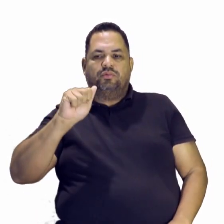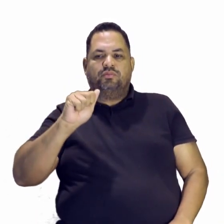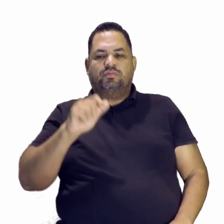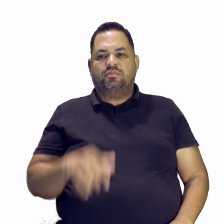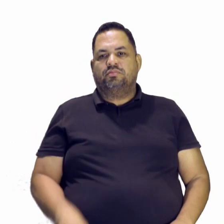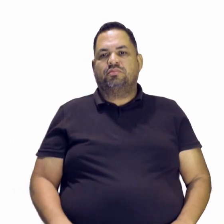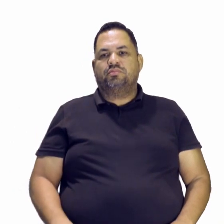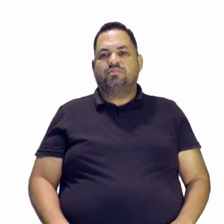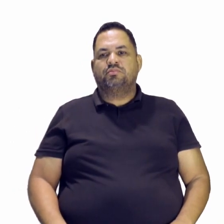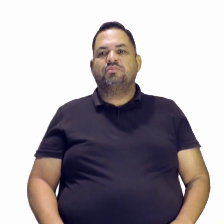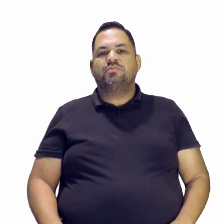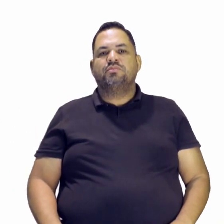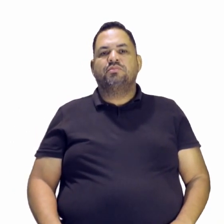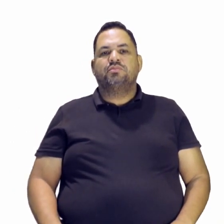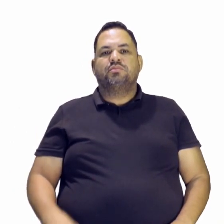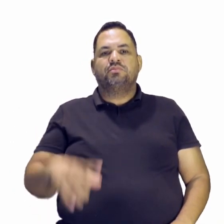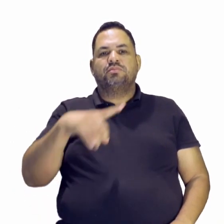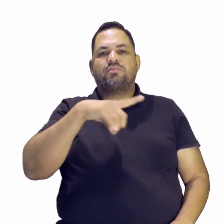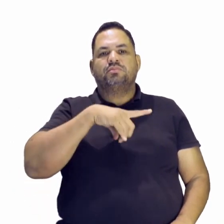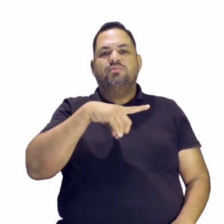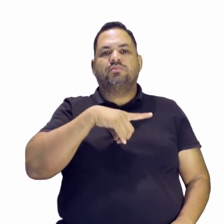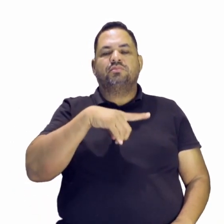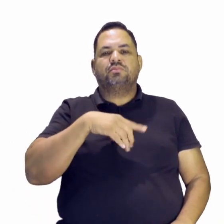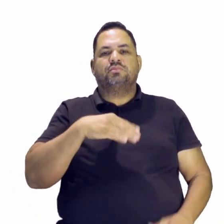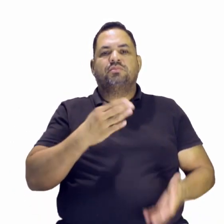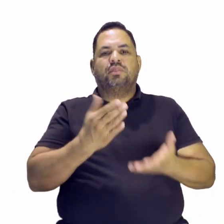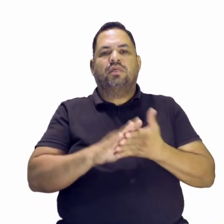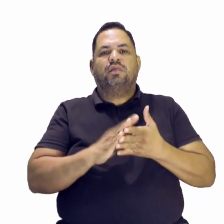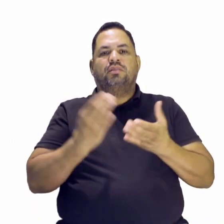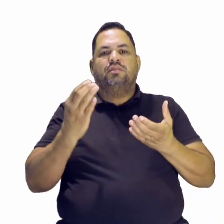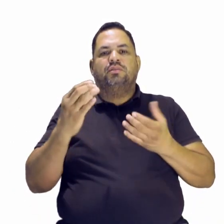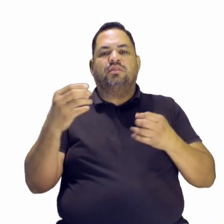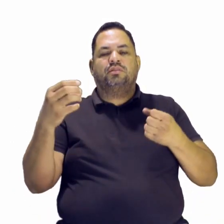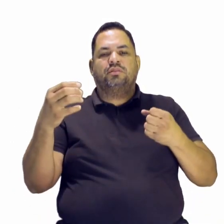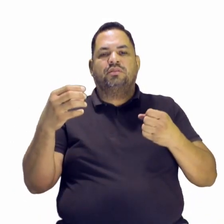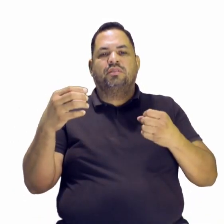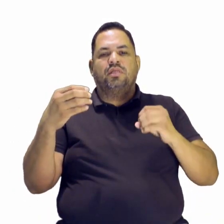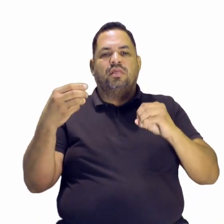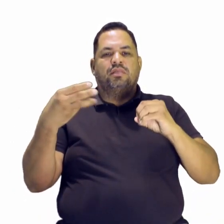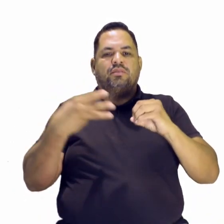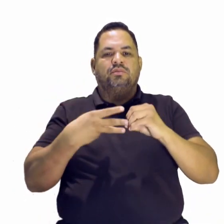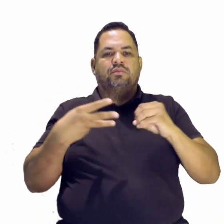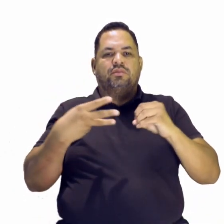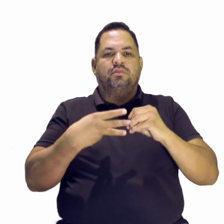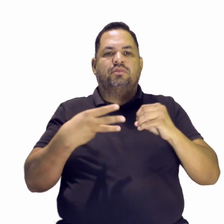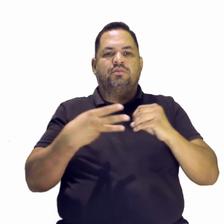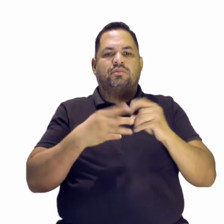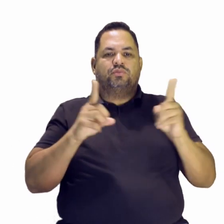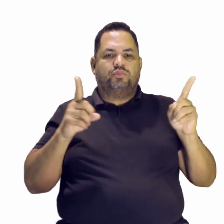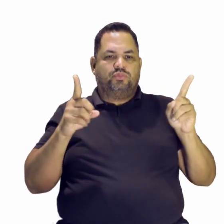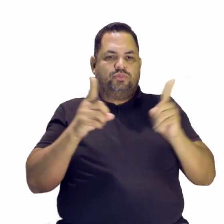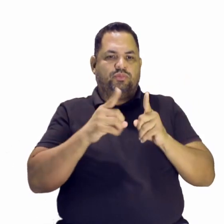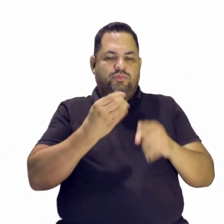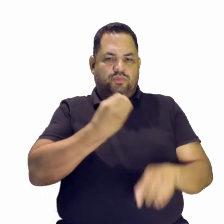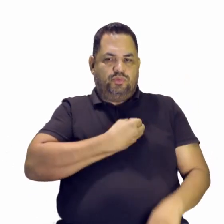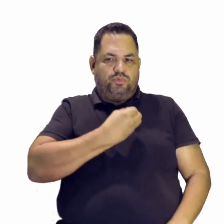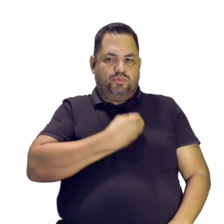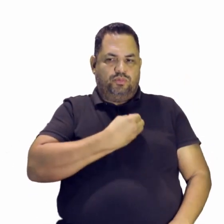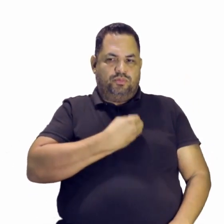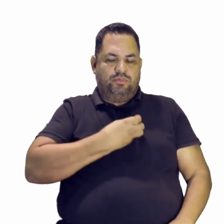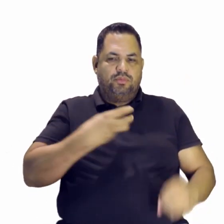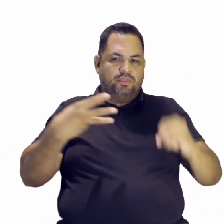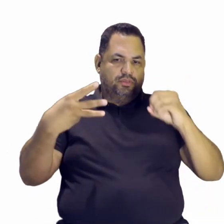ao tamanho dessas células e com relação ao número dessas células. Ao tamanho eu chamo de